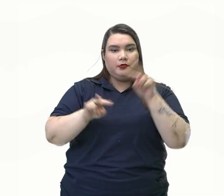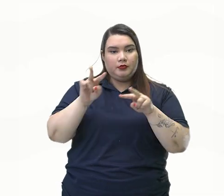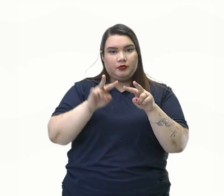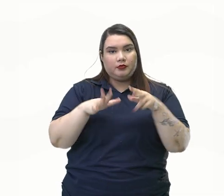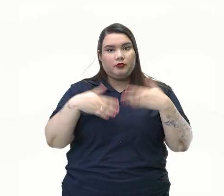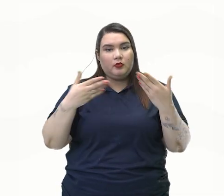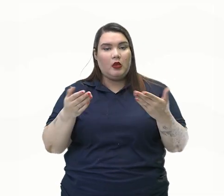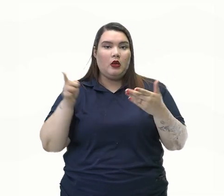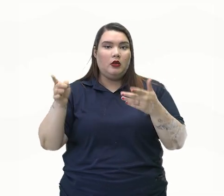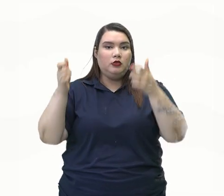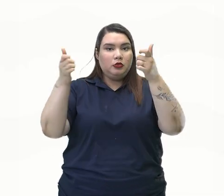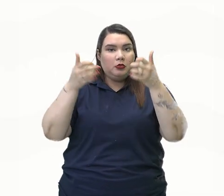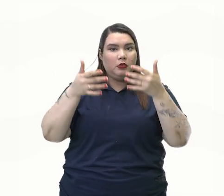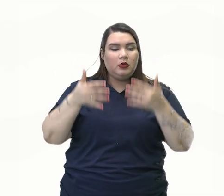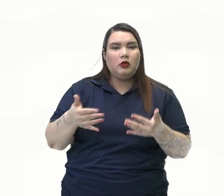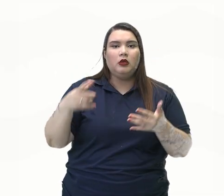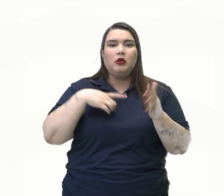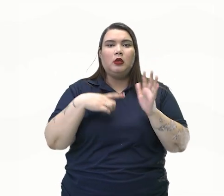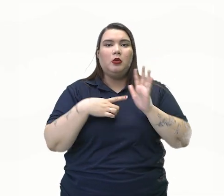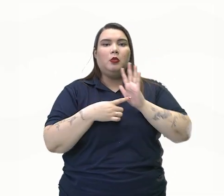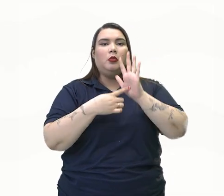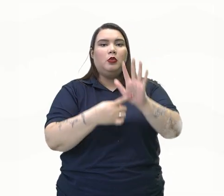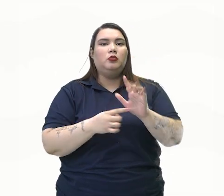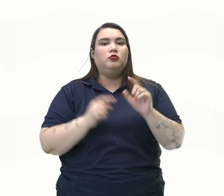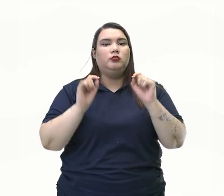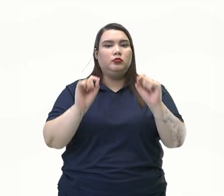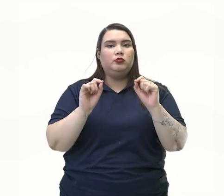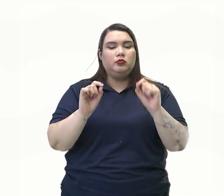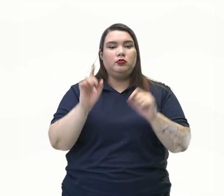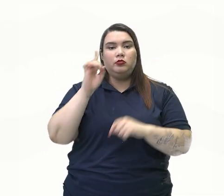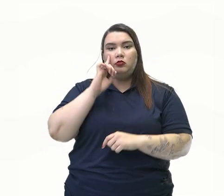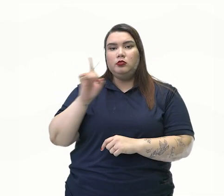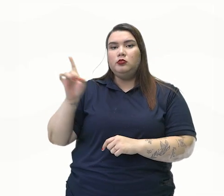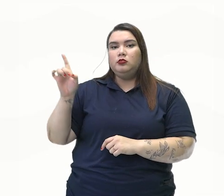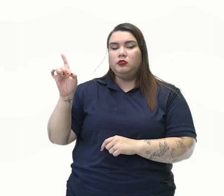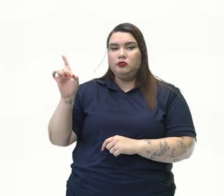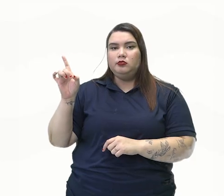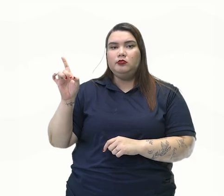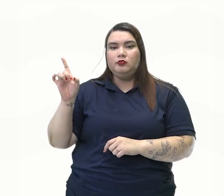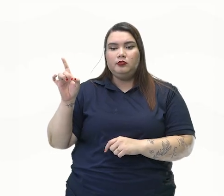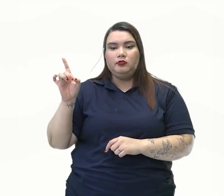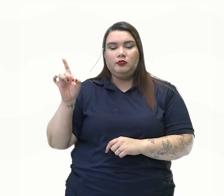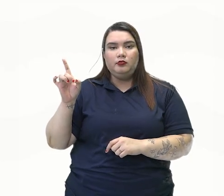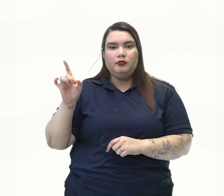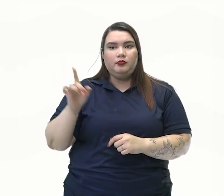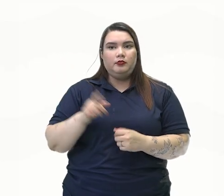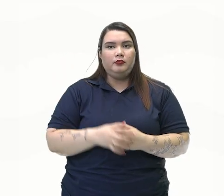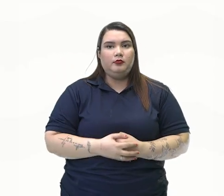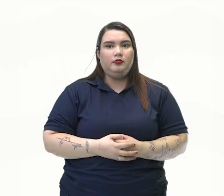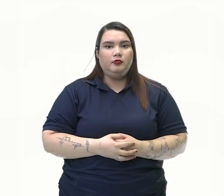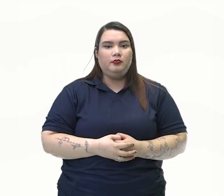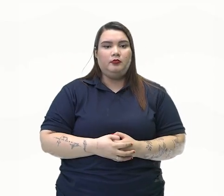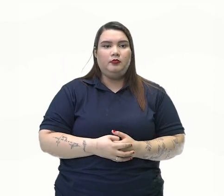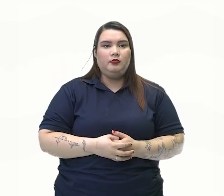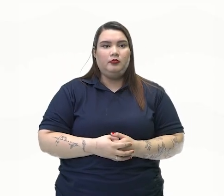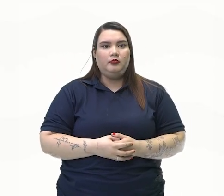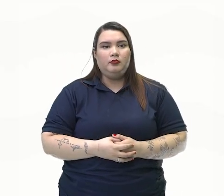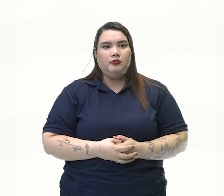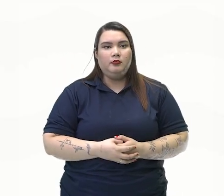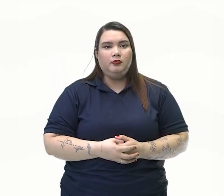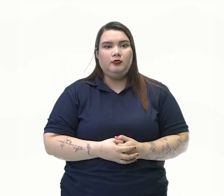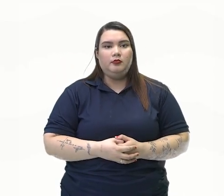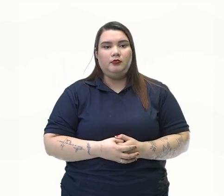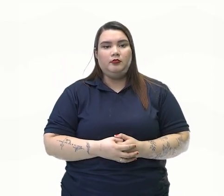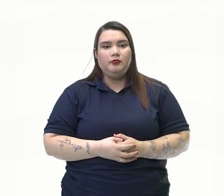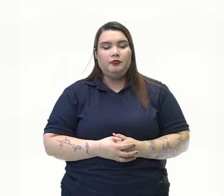E com base nesta definição, nós temos aí, ó, com base nessas definições